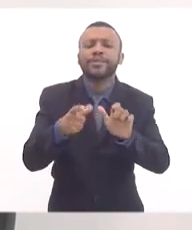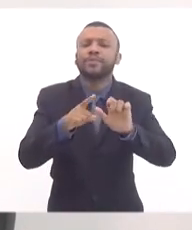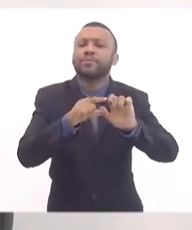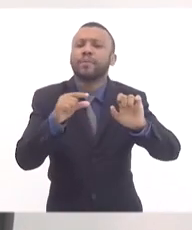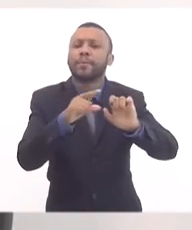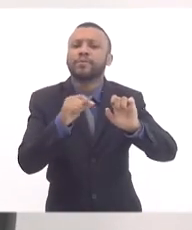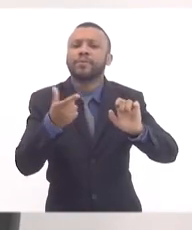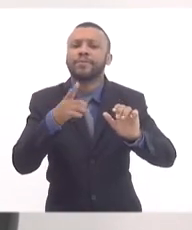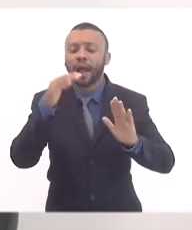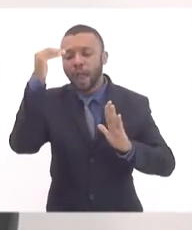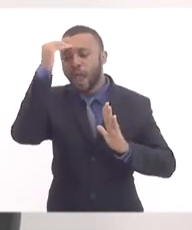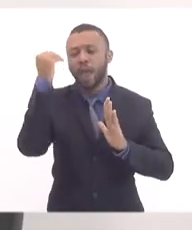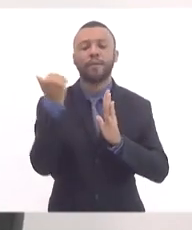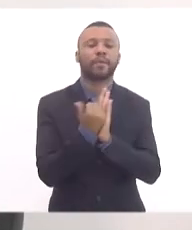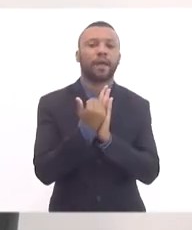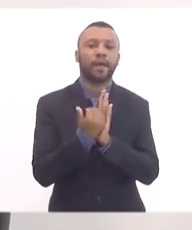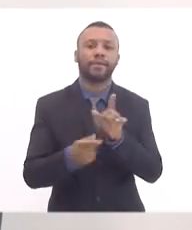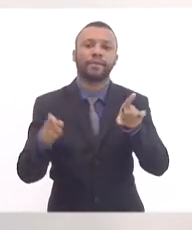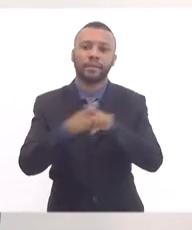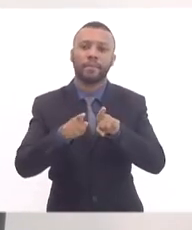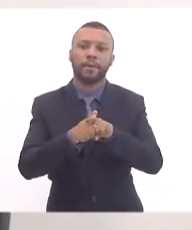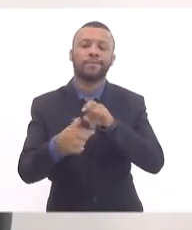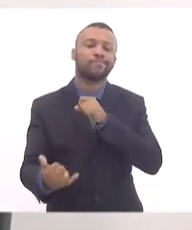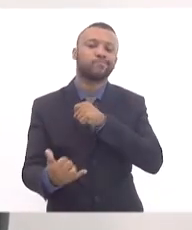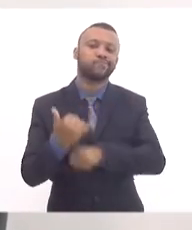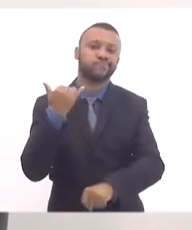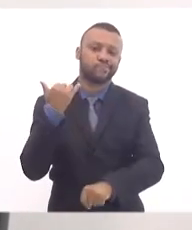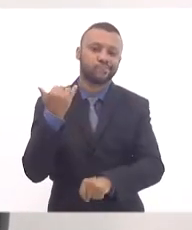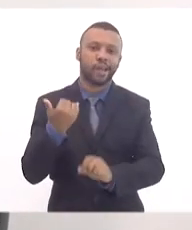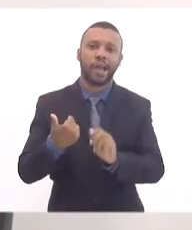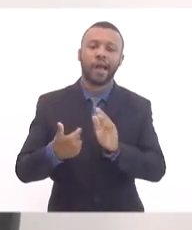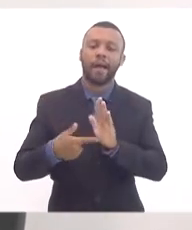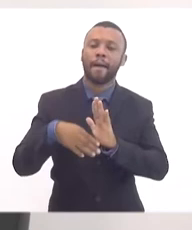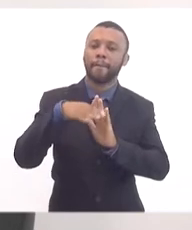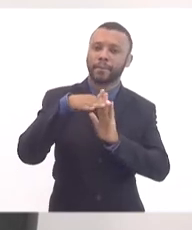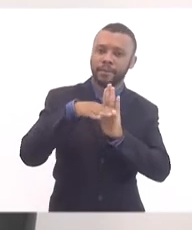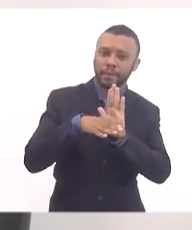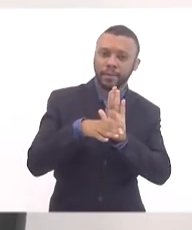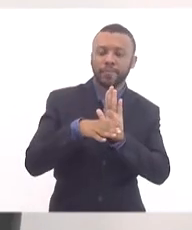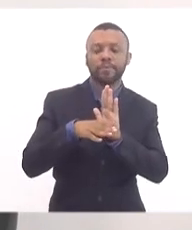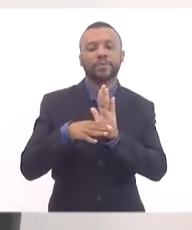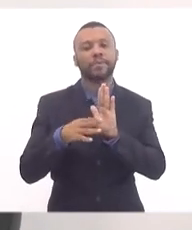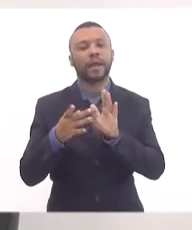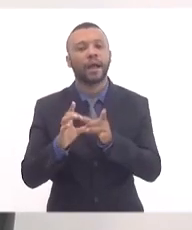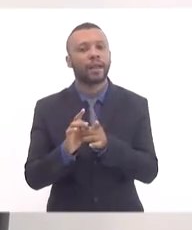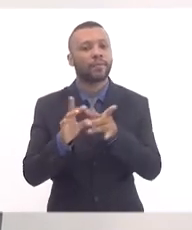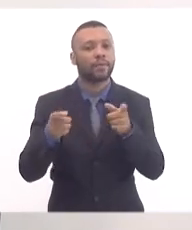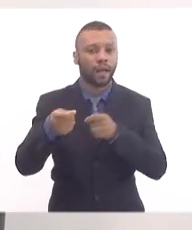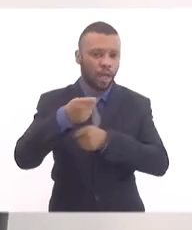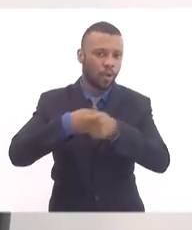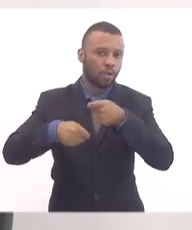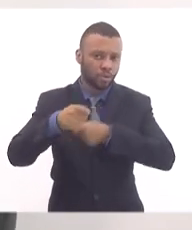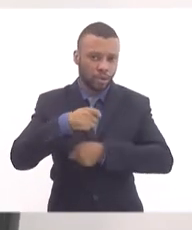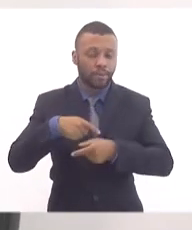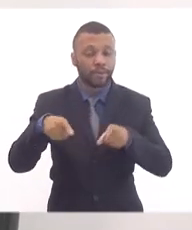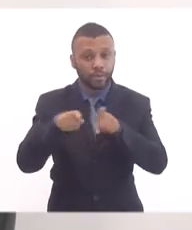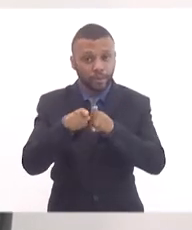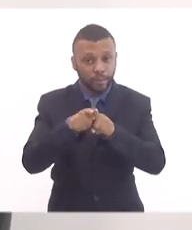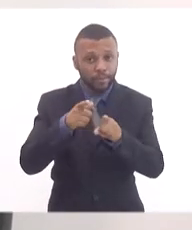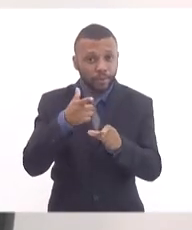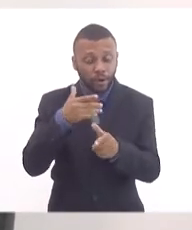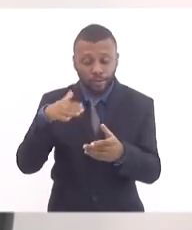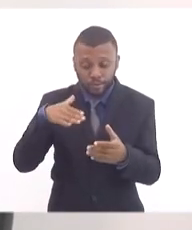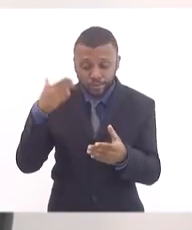acho inclusive que isso viola princípios da Liberdade econômica e eventualmente Se isso for eu já digo que vou judicializar esse